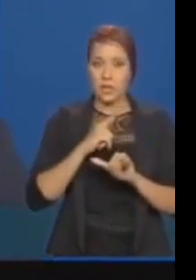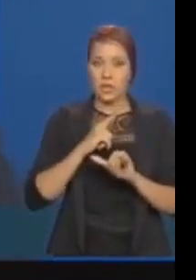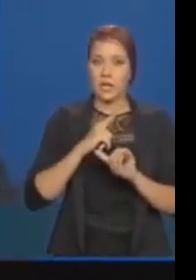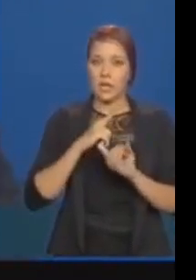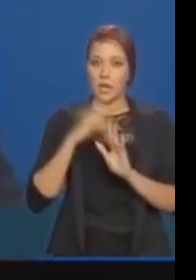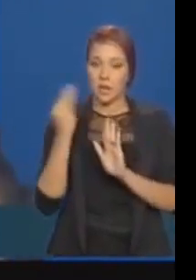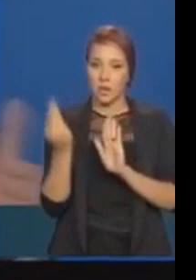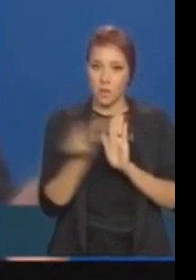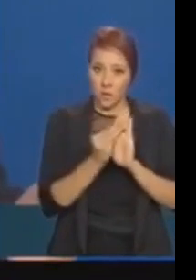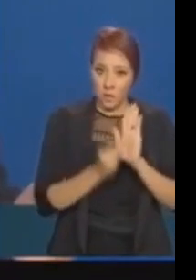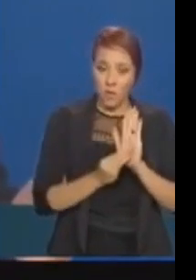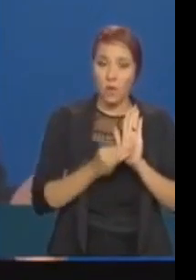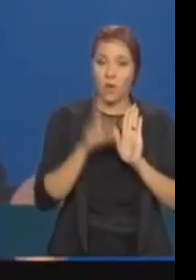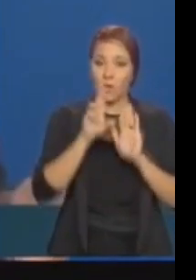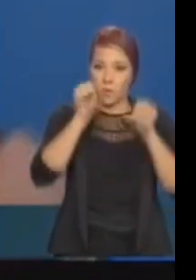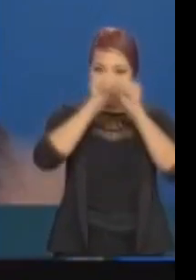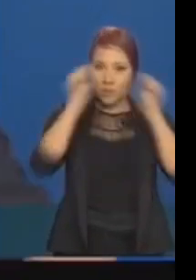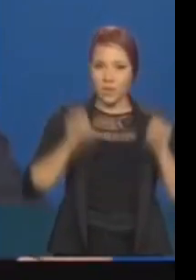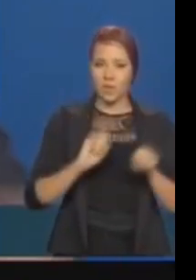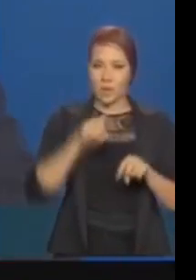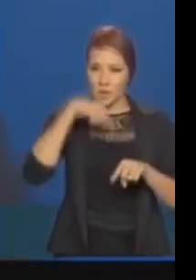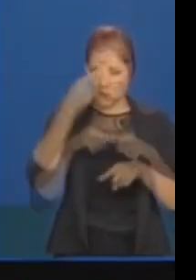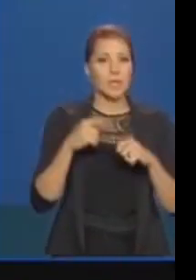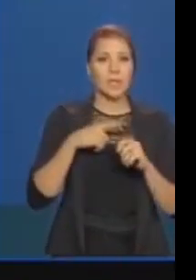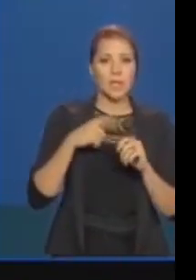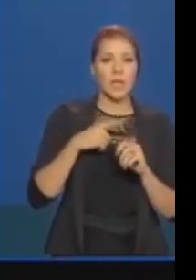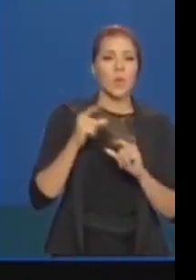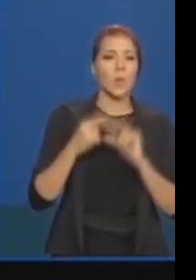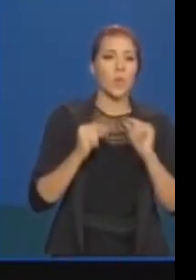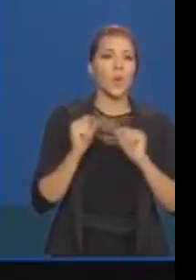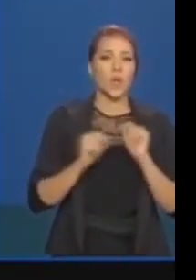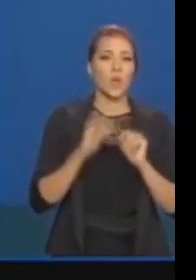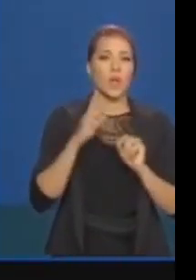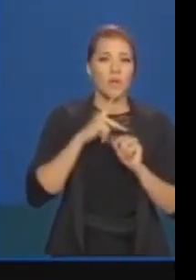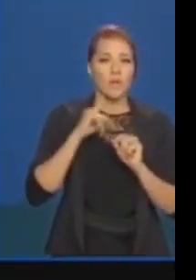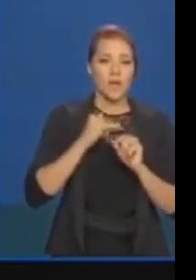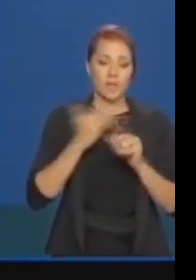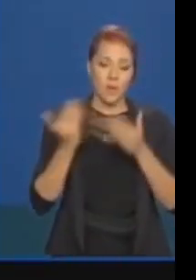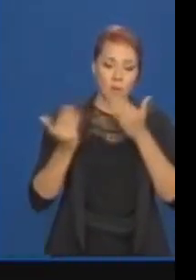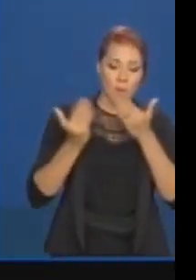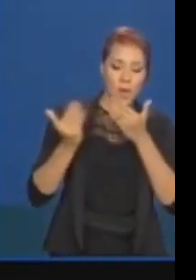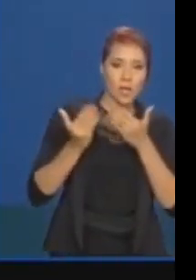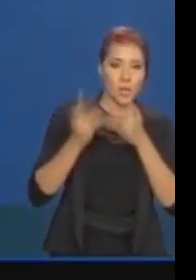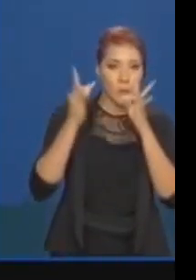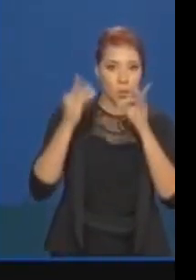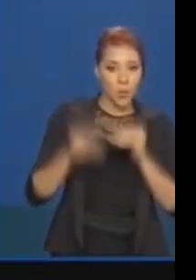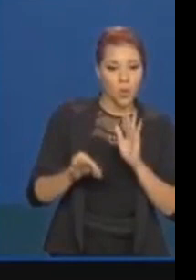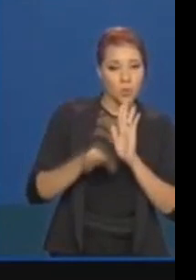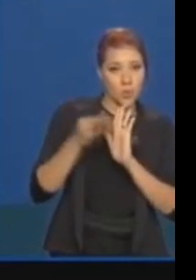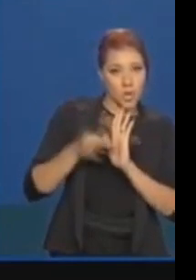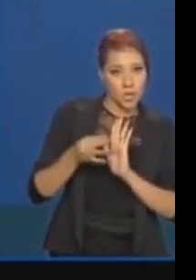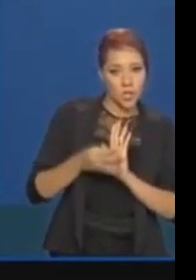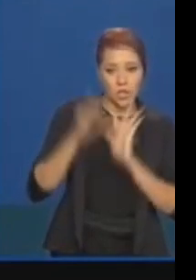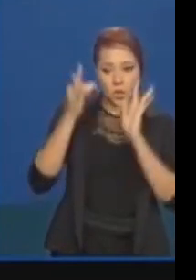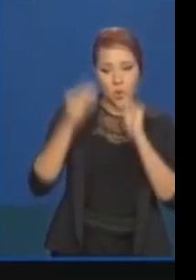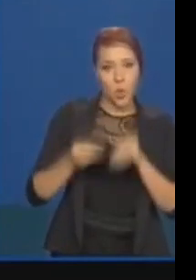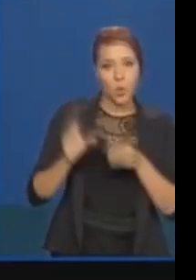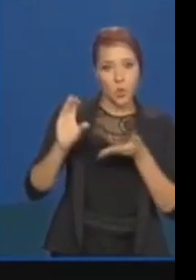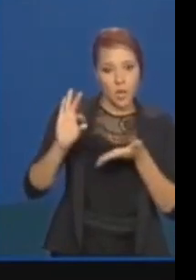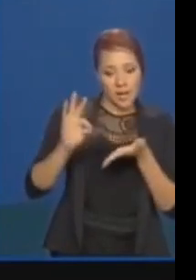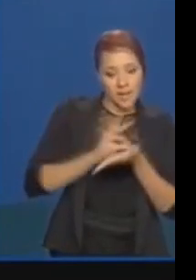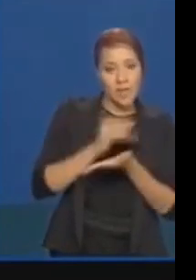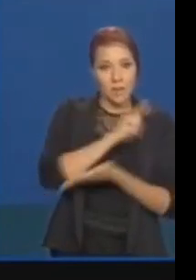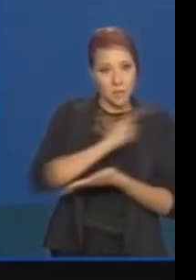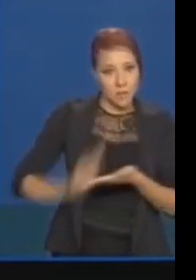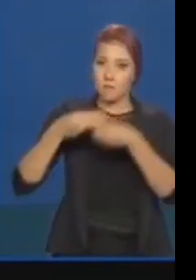dadas através de um sistema que será anunciado brevemente. Haverá a confrontação com todos os registros e todos os cadastros que o